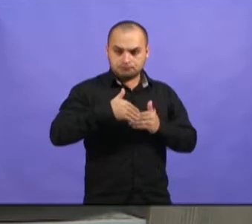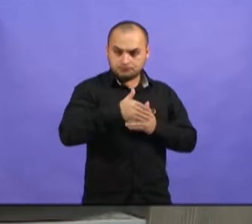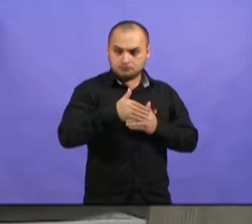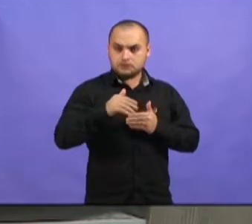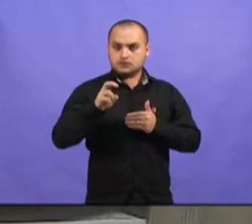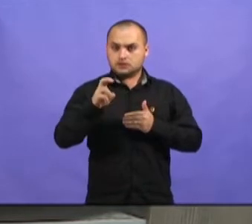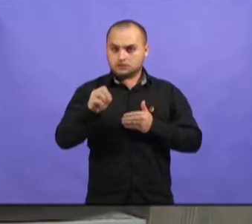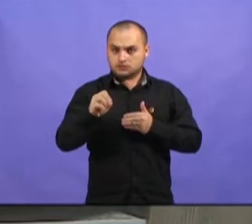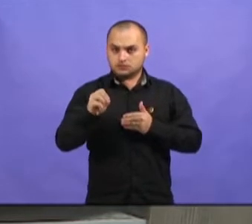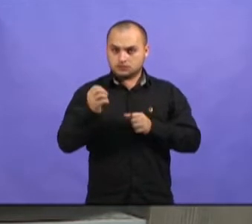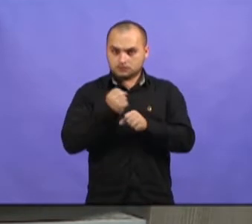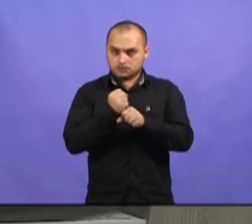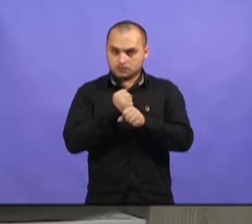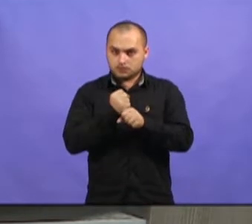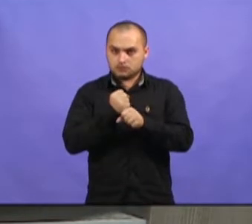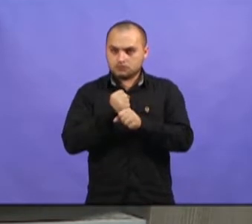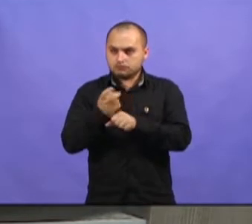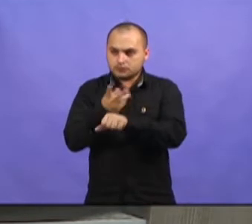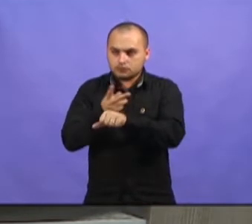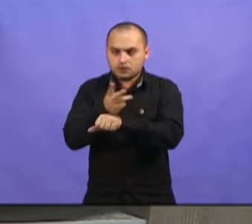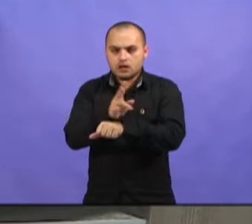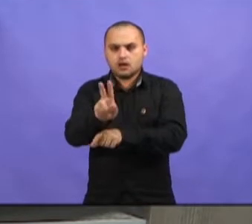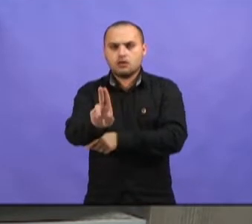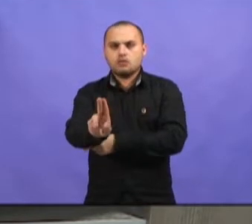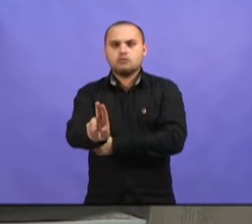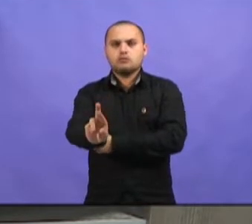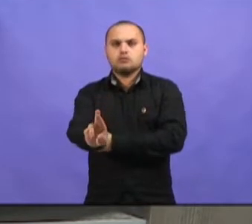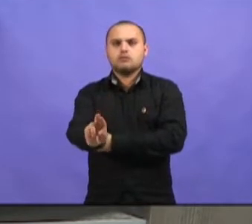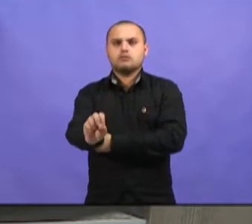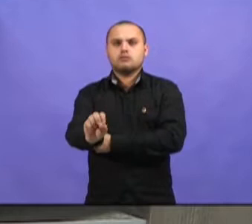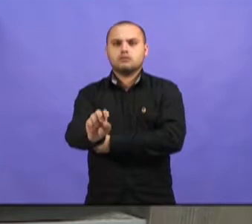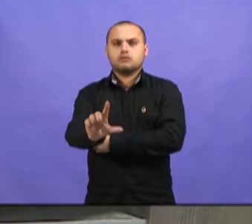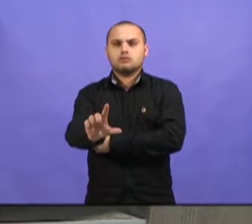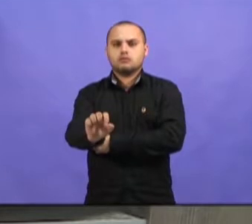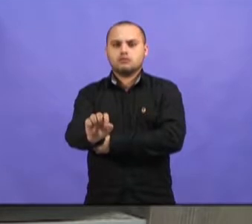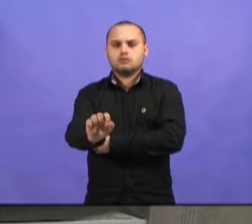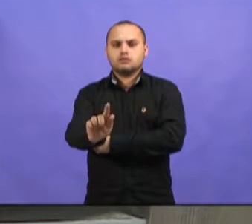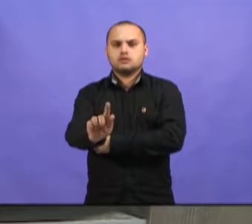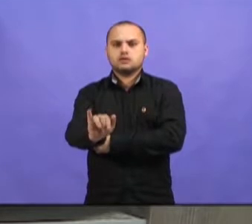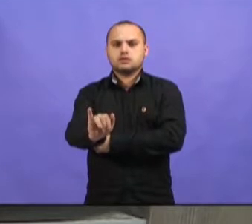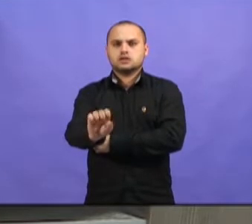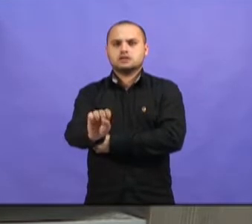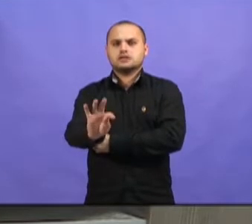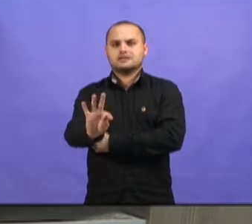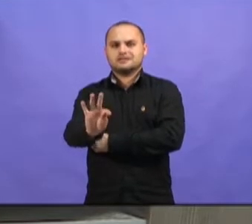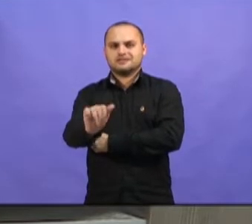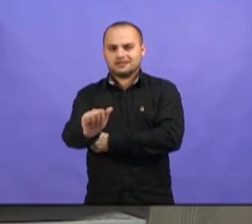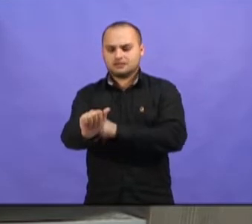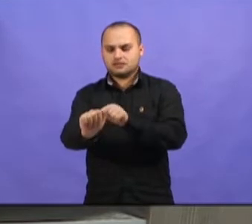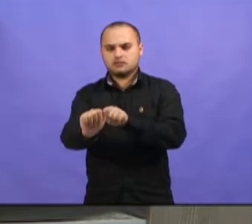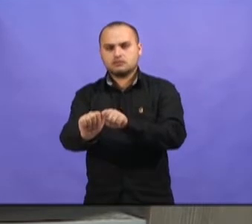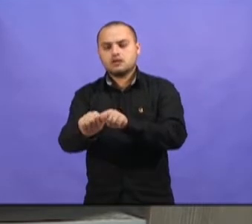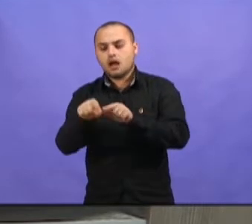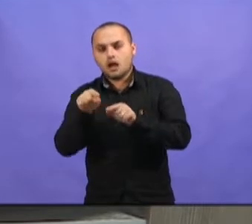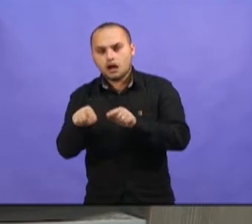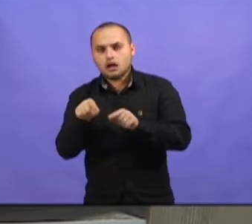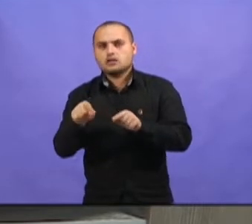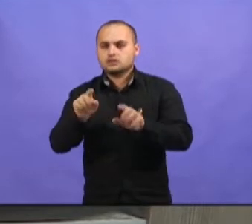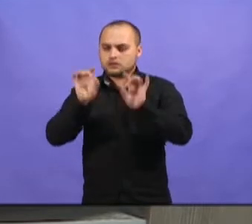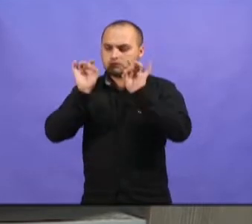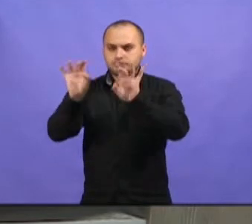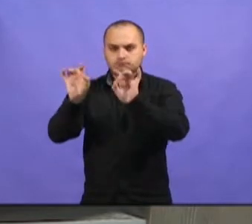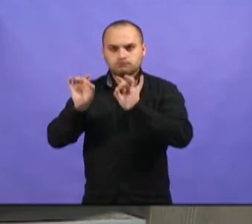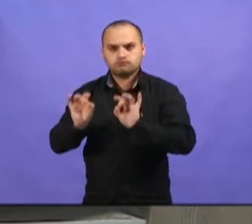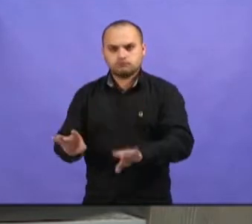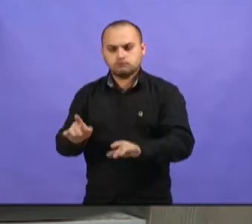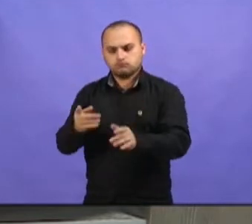médico especializado para esse cuidado, né, para fazer a identificação individual de